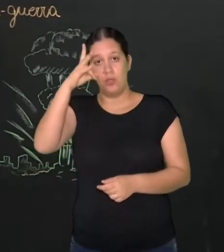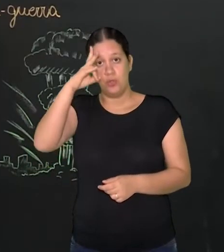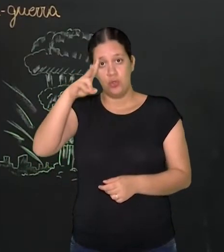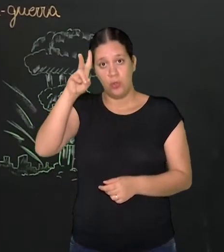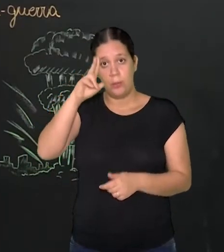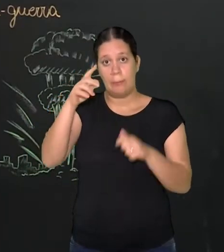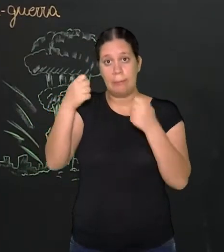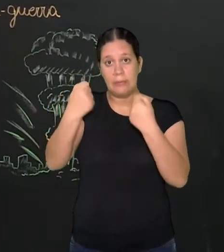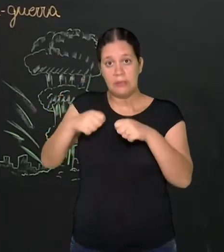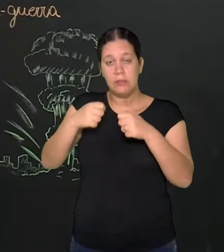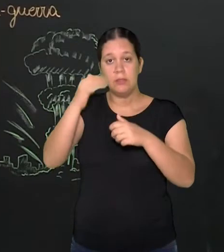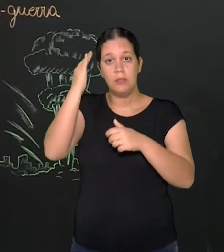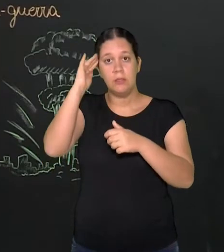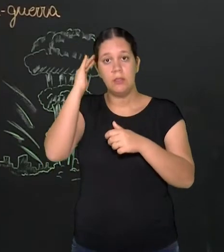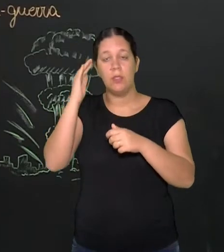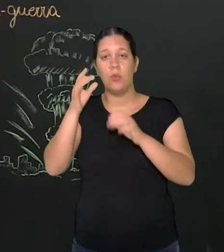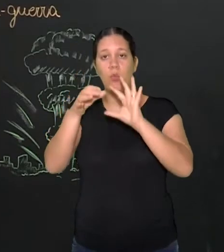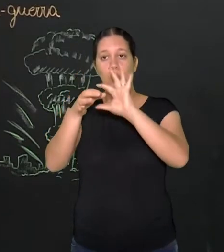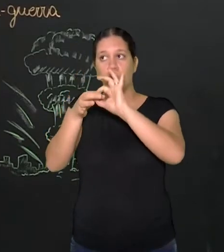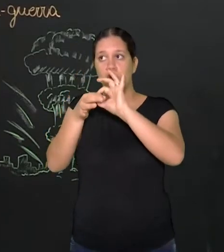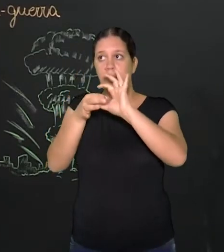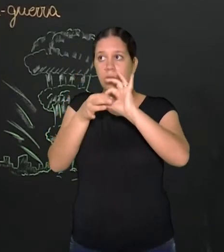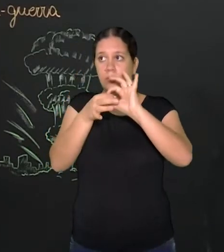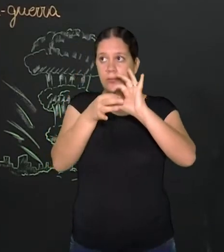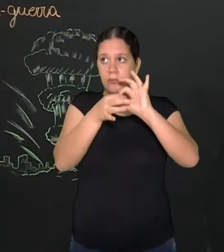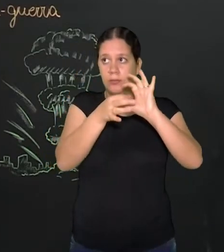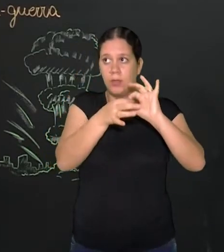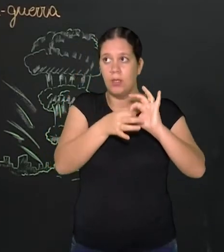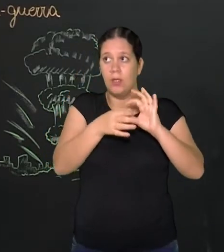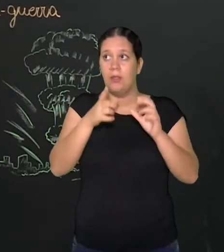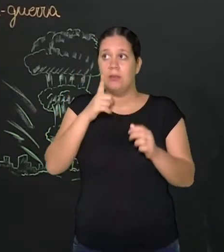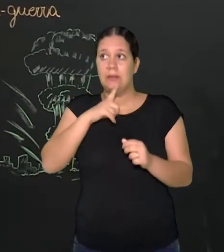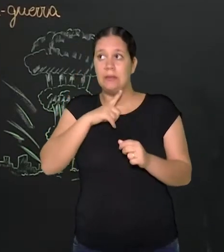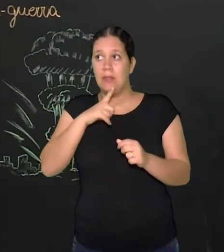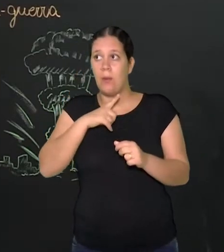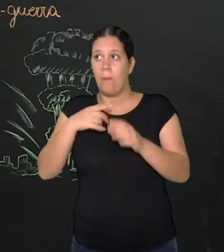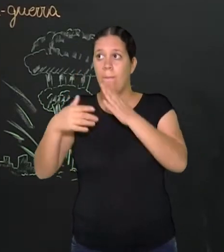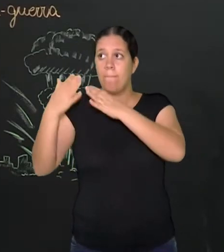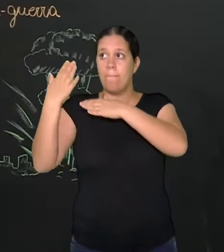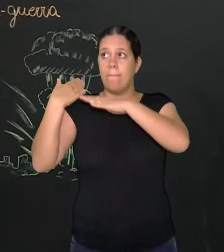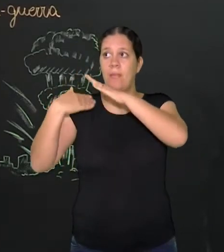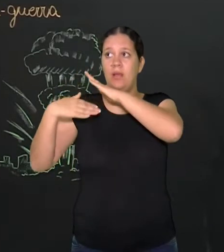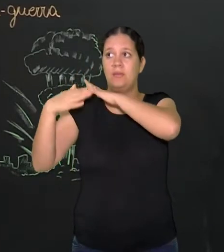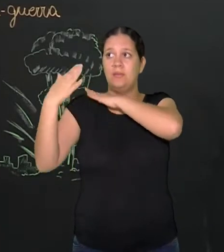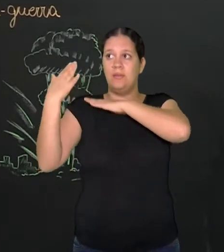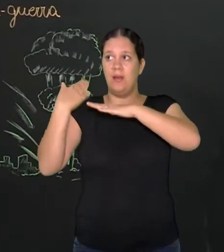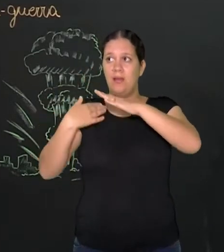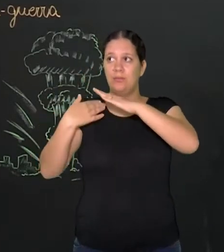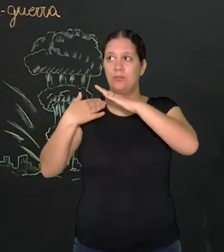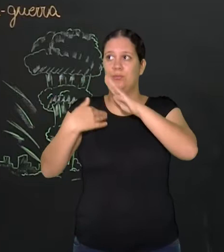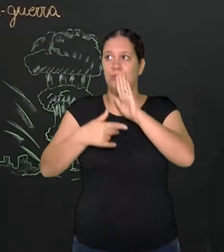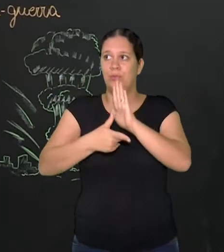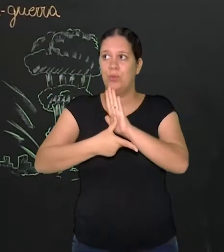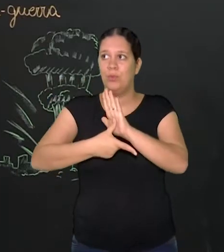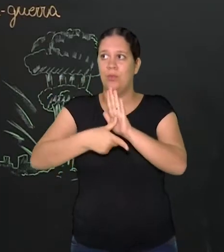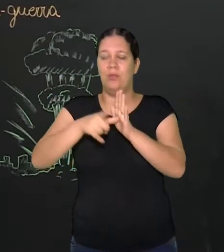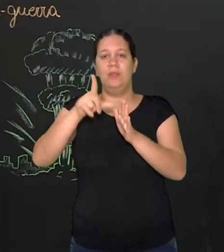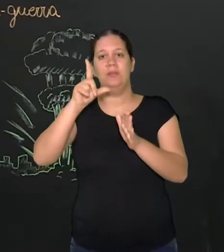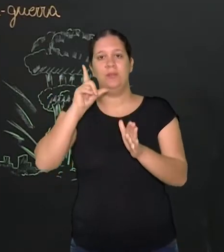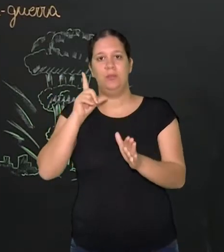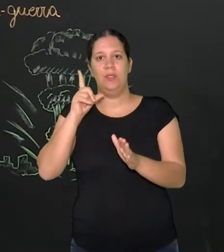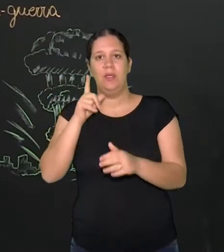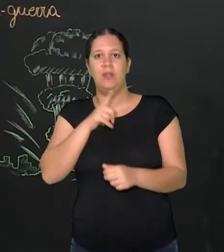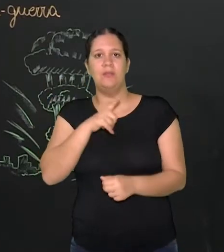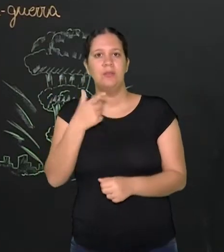história sempre no contexto. Esses países, eles tinham passado por um outro conflito mundial alguns anos antes. Eles